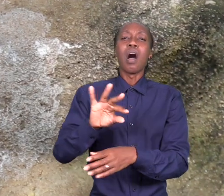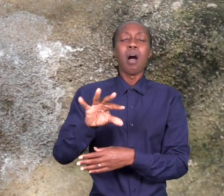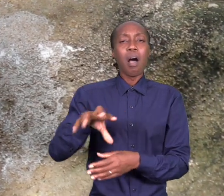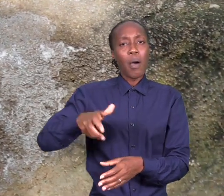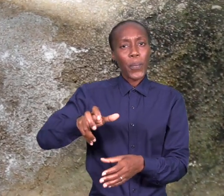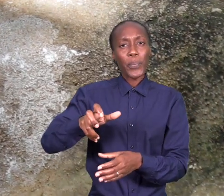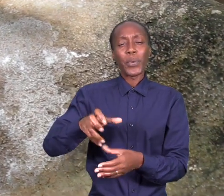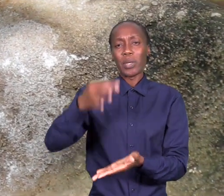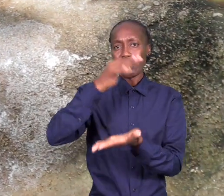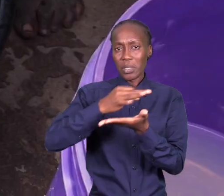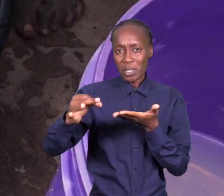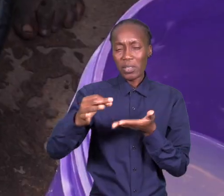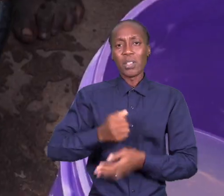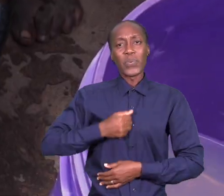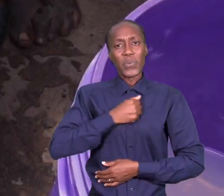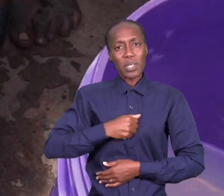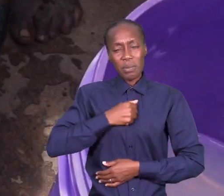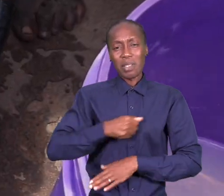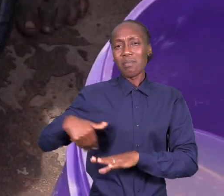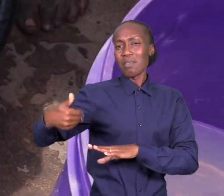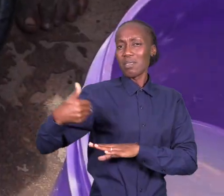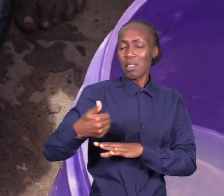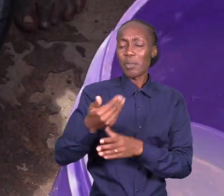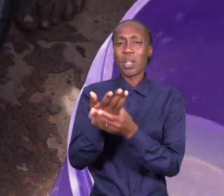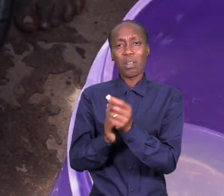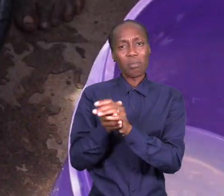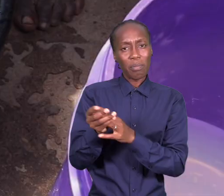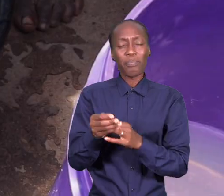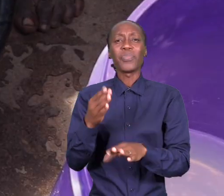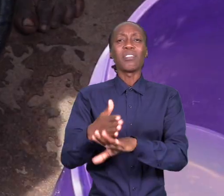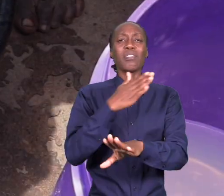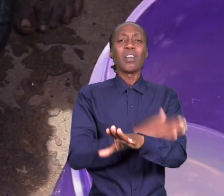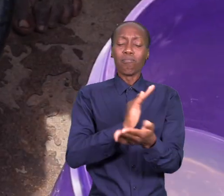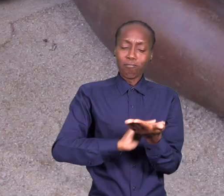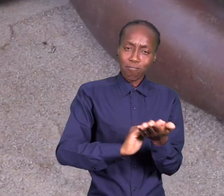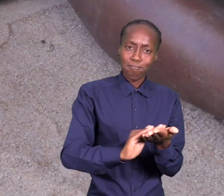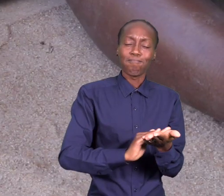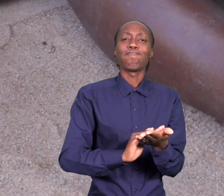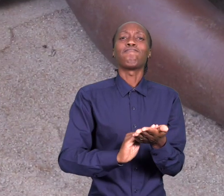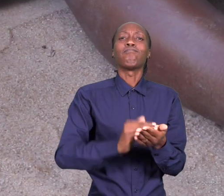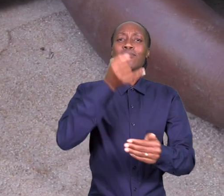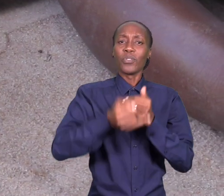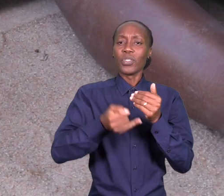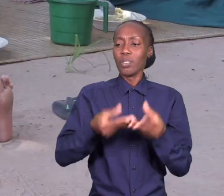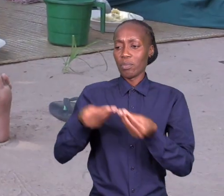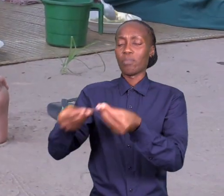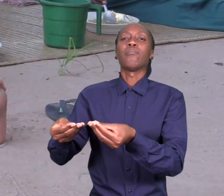as mãos e não me lavar com sabão e higienizar sempre os alimentos com água limpa antes de consumi-los.